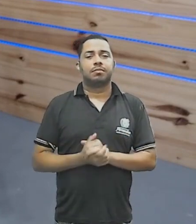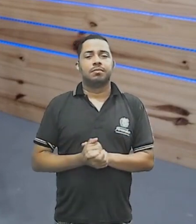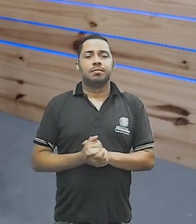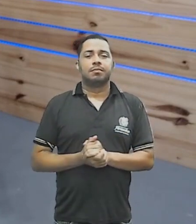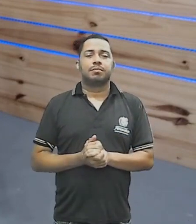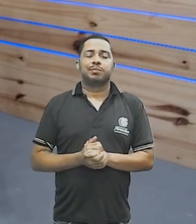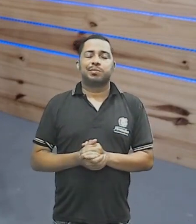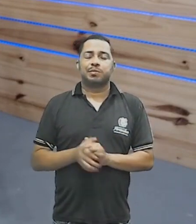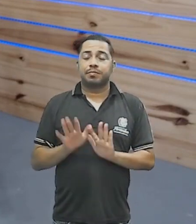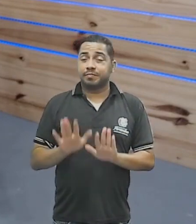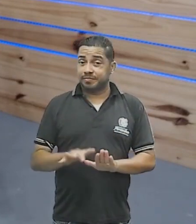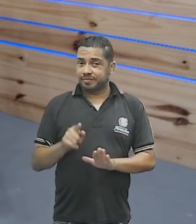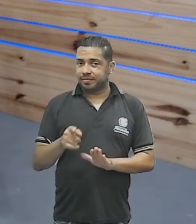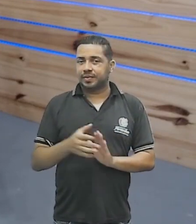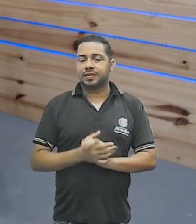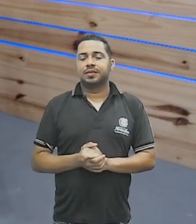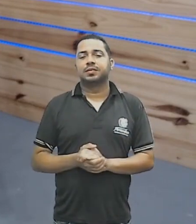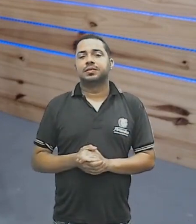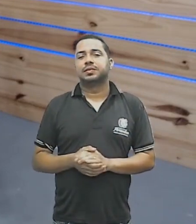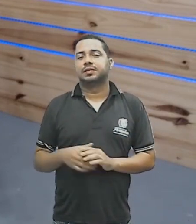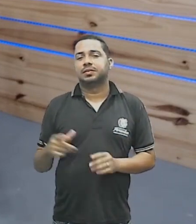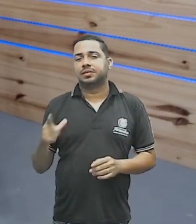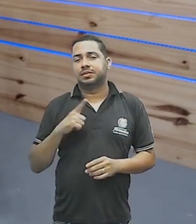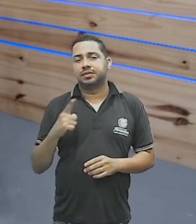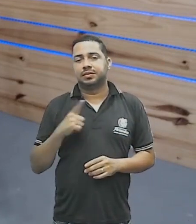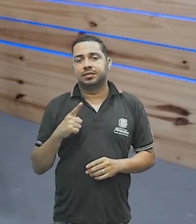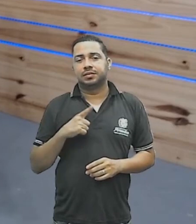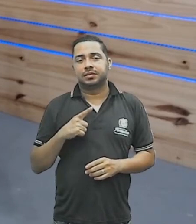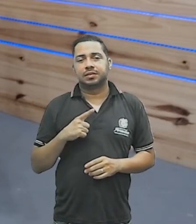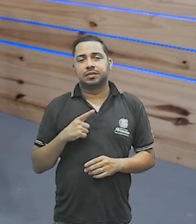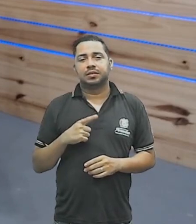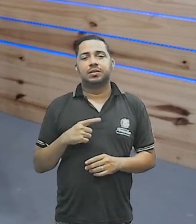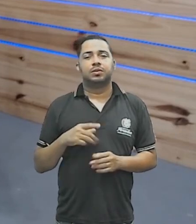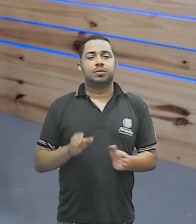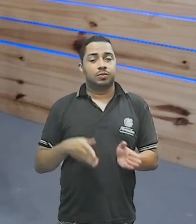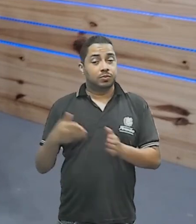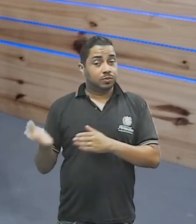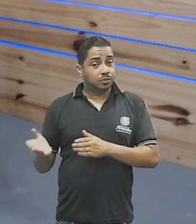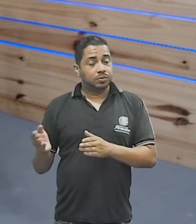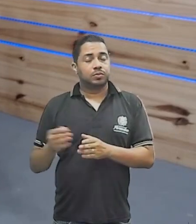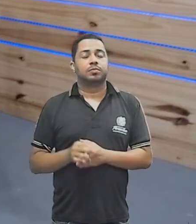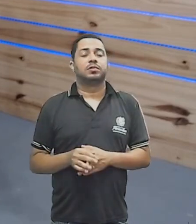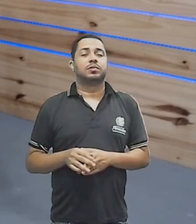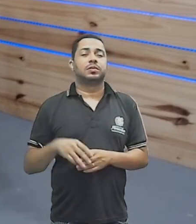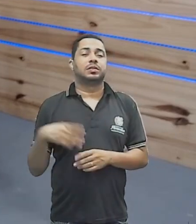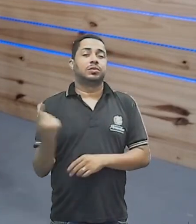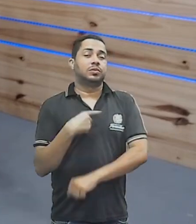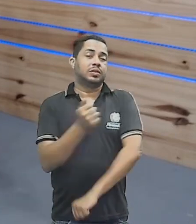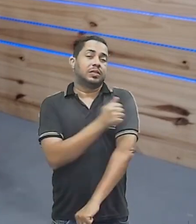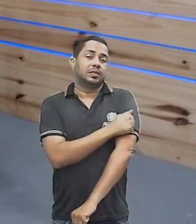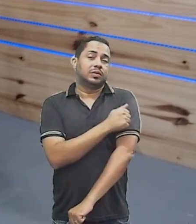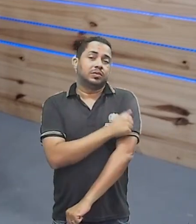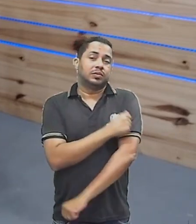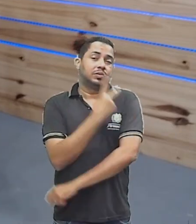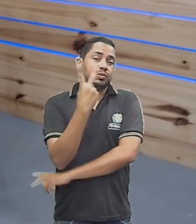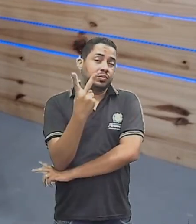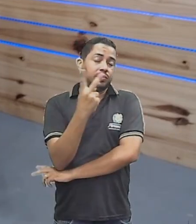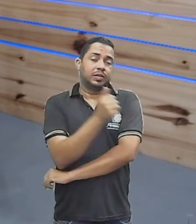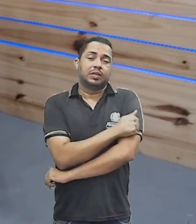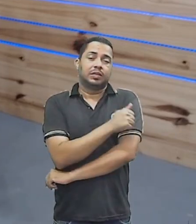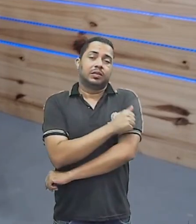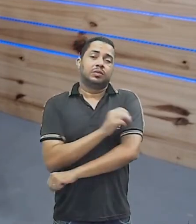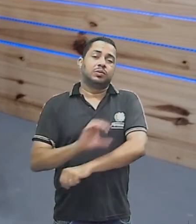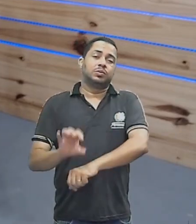Mas permaneça aí com a gente, tá certo? Que a gente vai ter agora um bloco, tá bom? Em que nossos alunos aqui, ó, 2 alunos da gente do